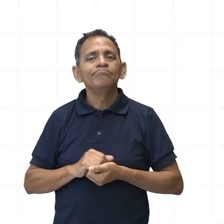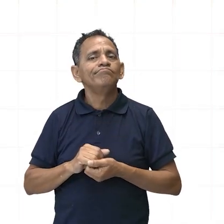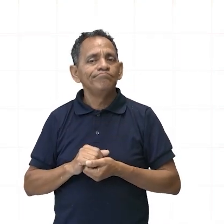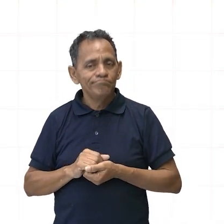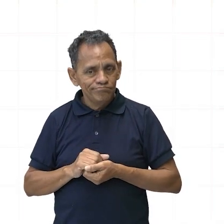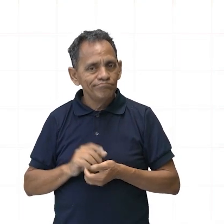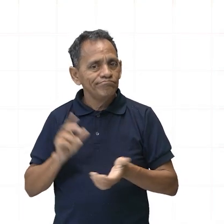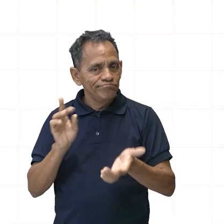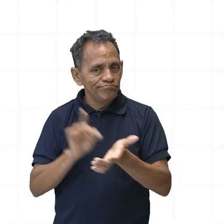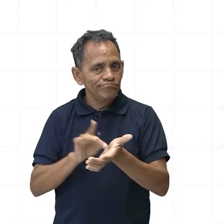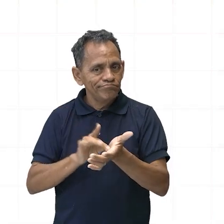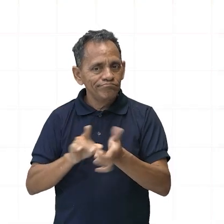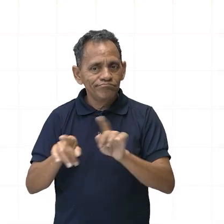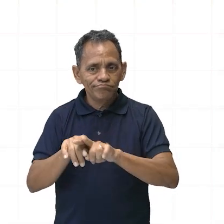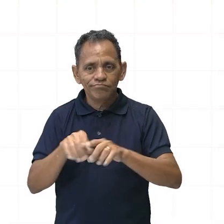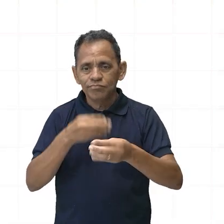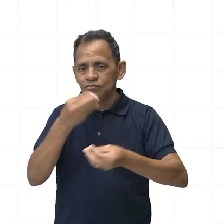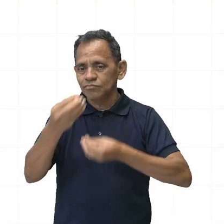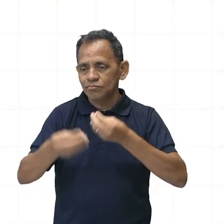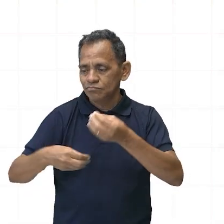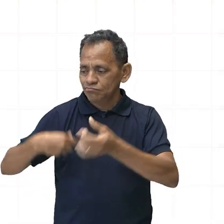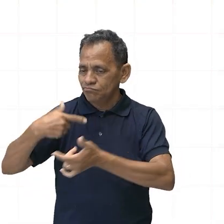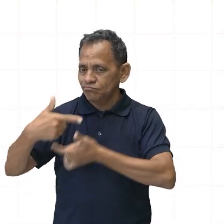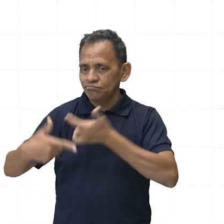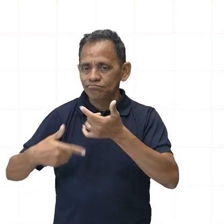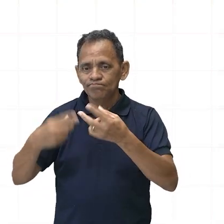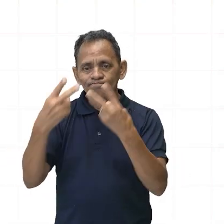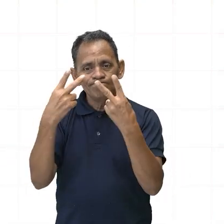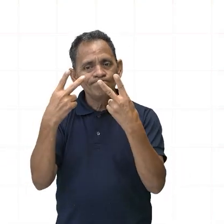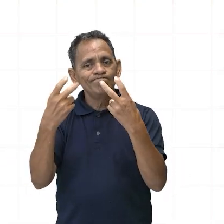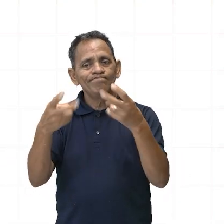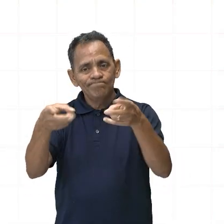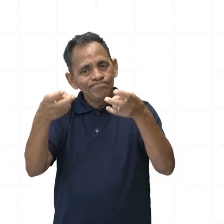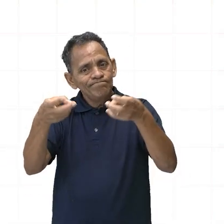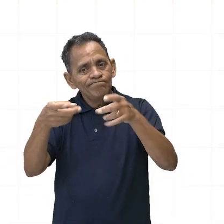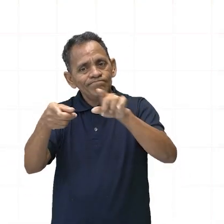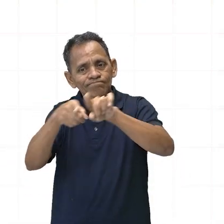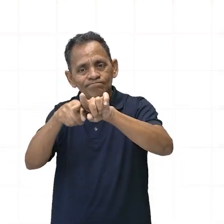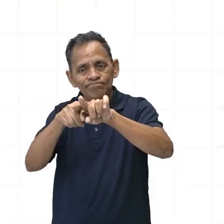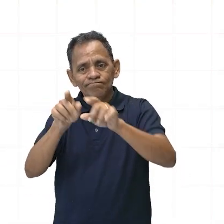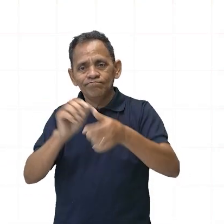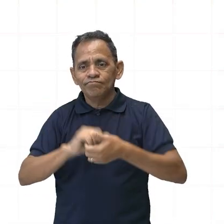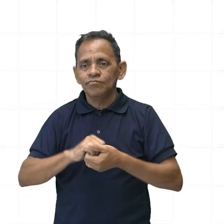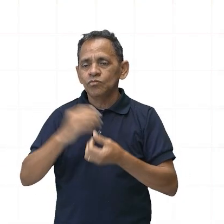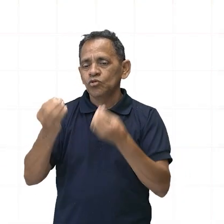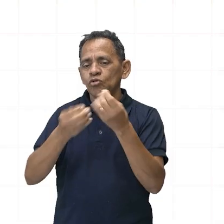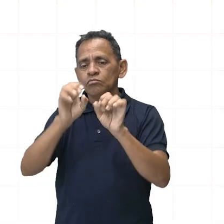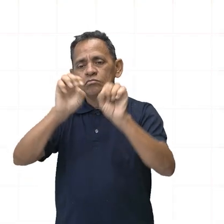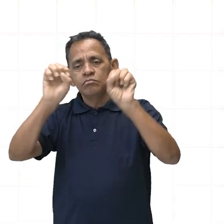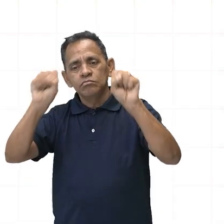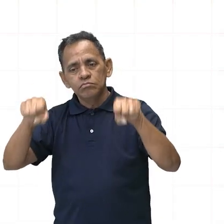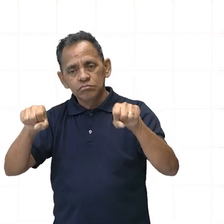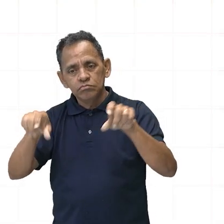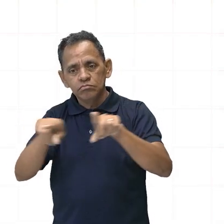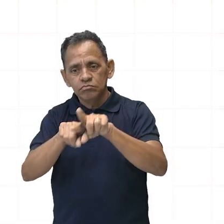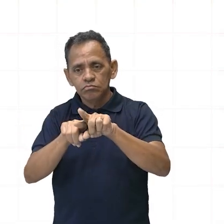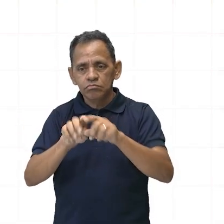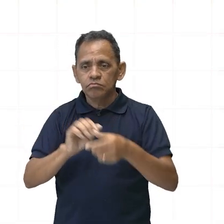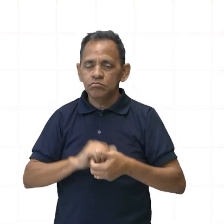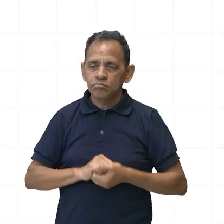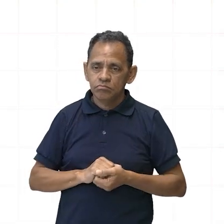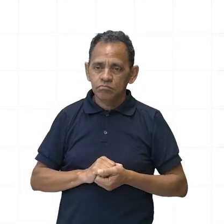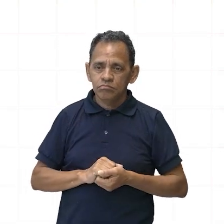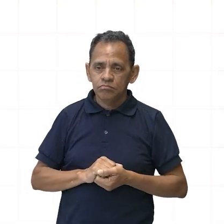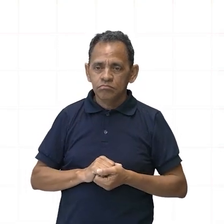profundamente aí a maneira como o trabalho ele é percebido e também ele vai ser estruturado em determinadas regiões do